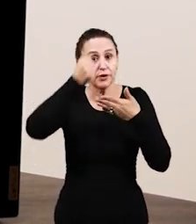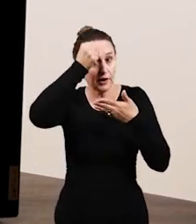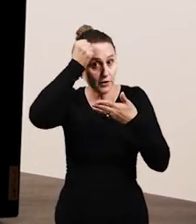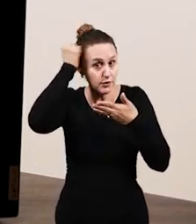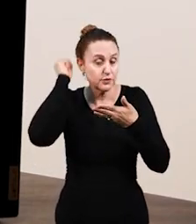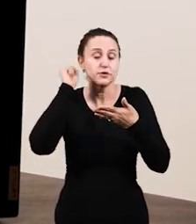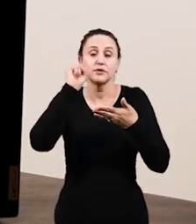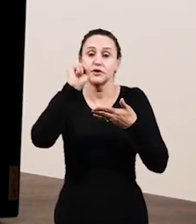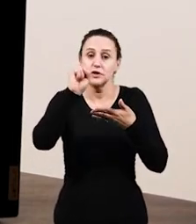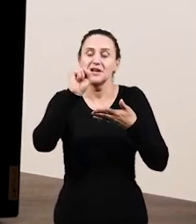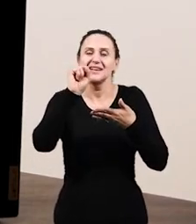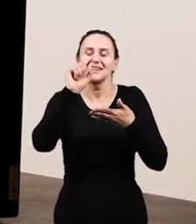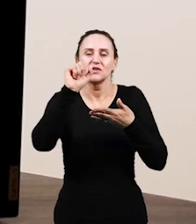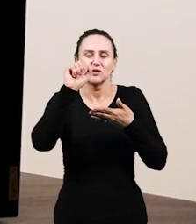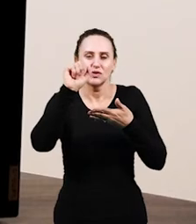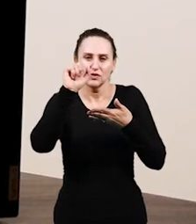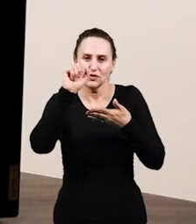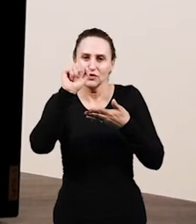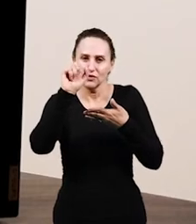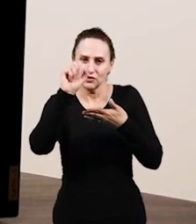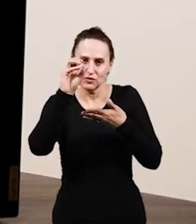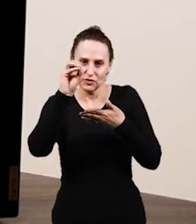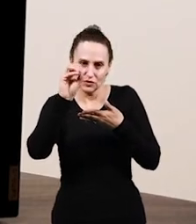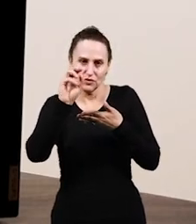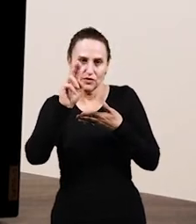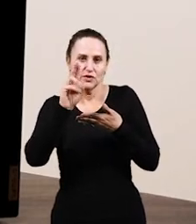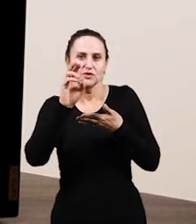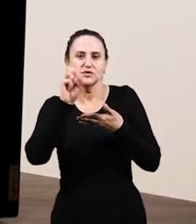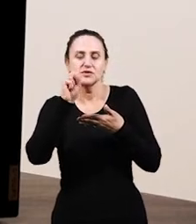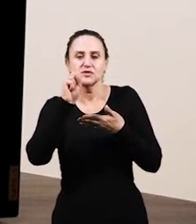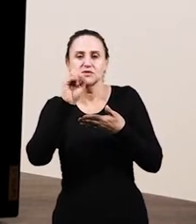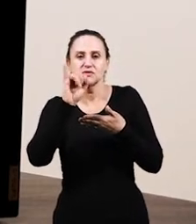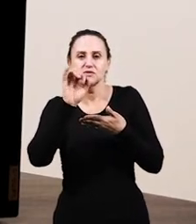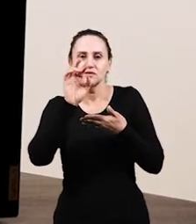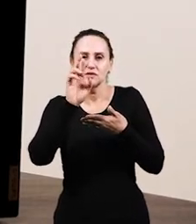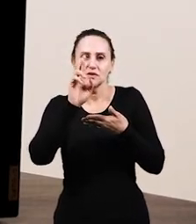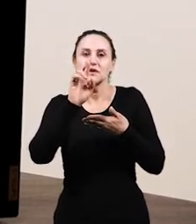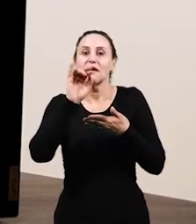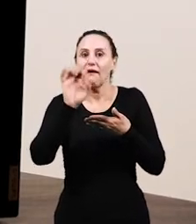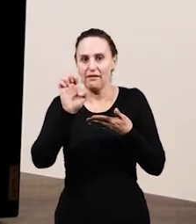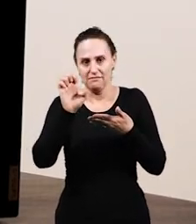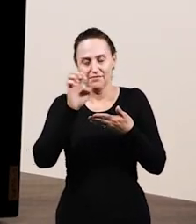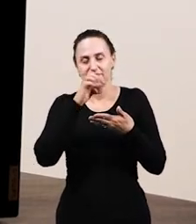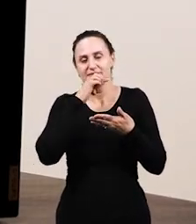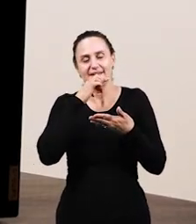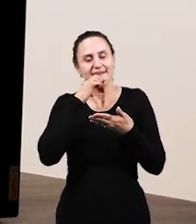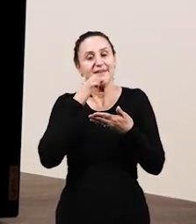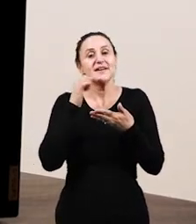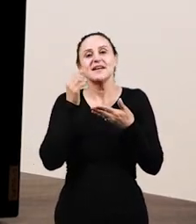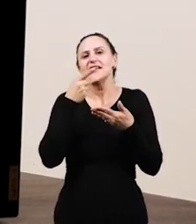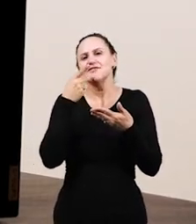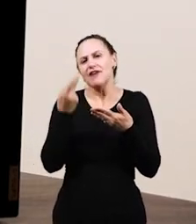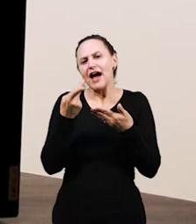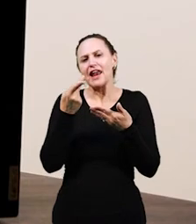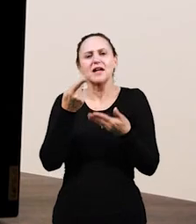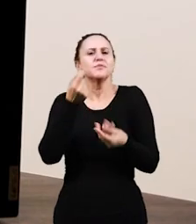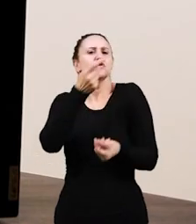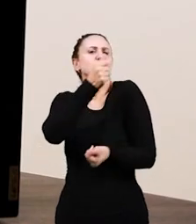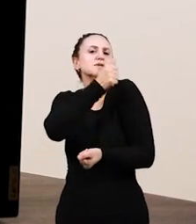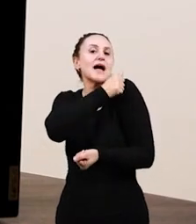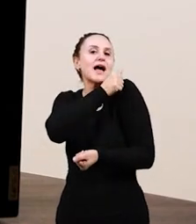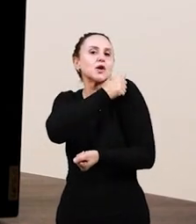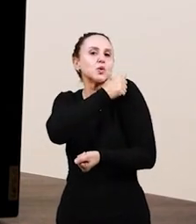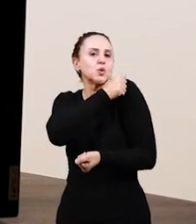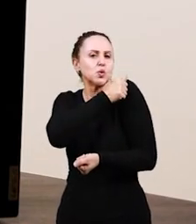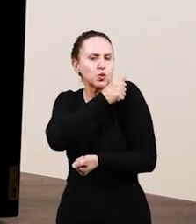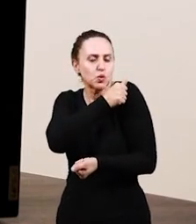mas na verdade ele foi escrita a partir de anotações dos alunos que frequentaram as aulas ele e da